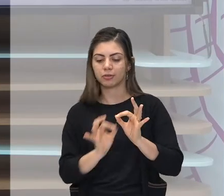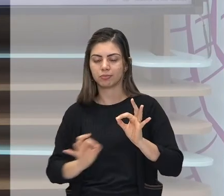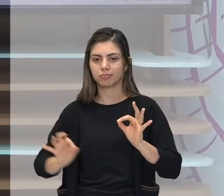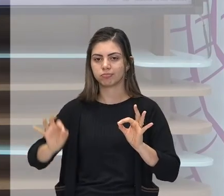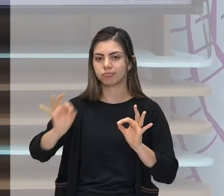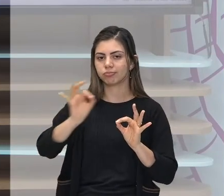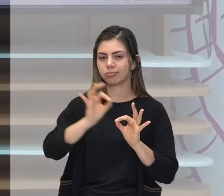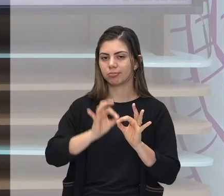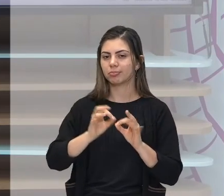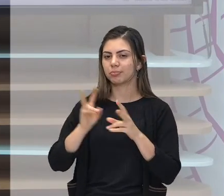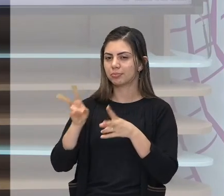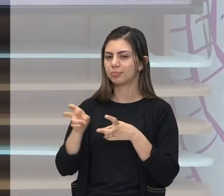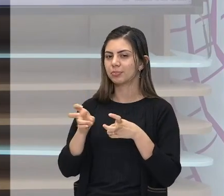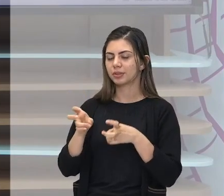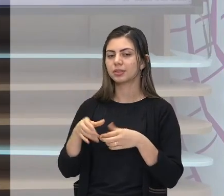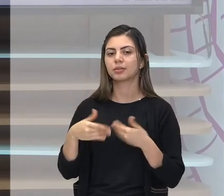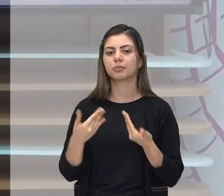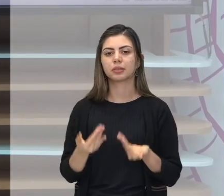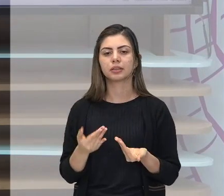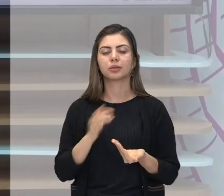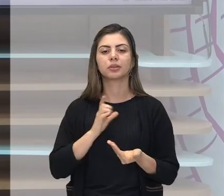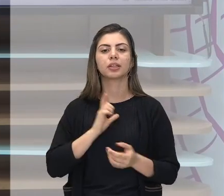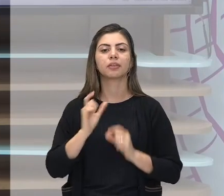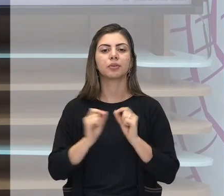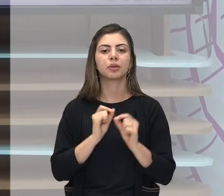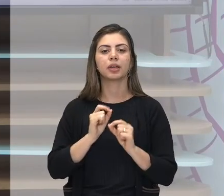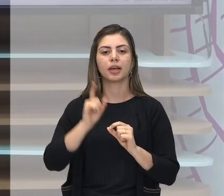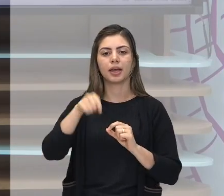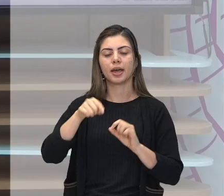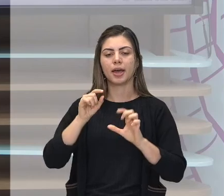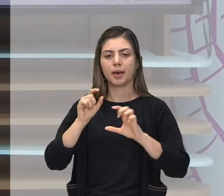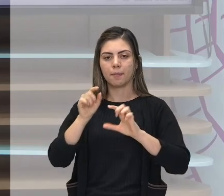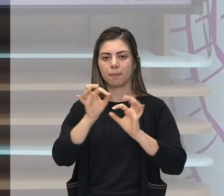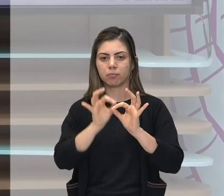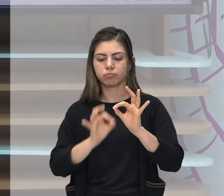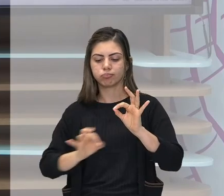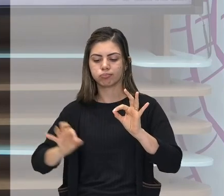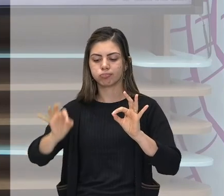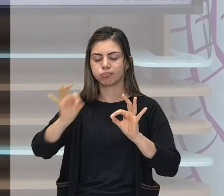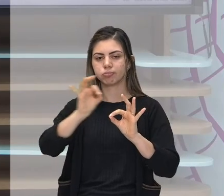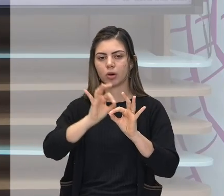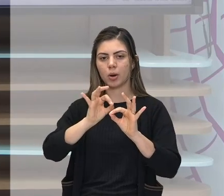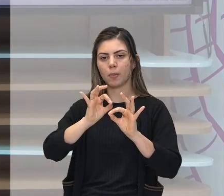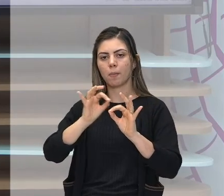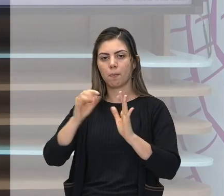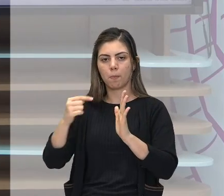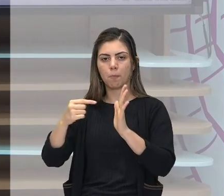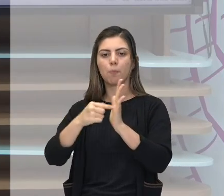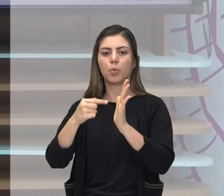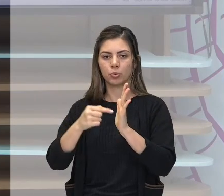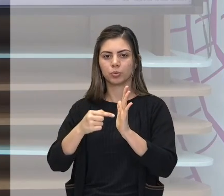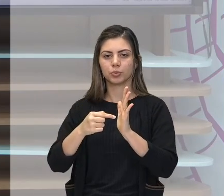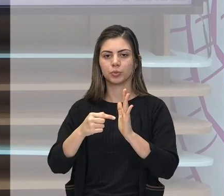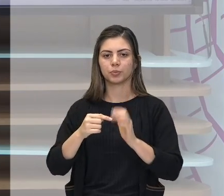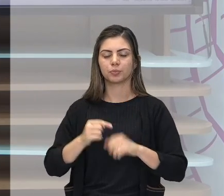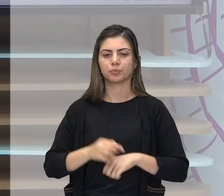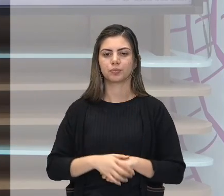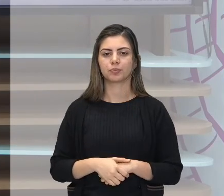Nessa rotação, nós tivemos aqui como ponto, né? Um ponto, que podemos pegar aqui um ponto central, né? Ó.